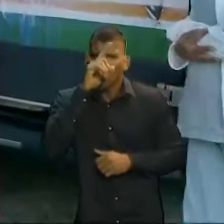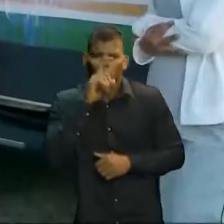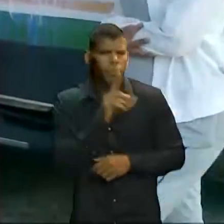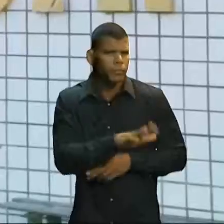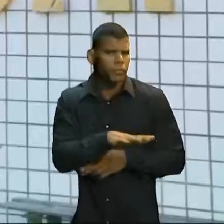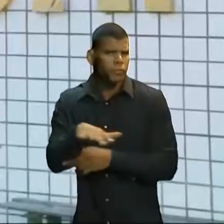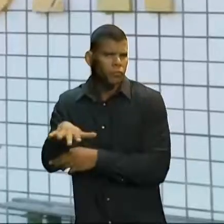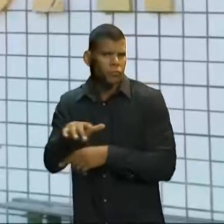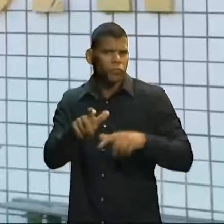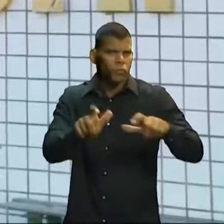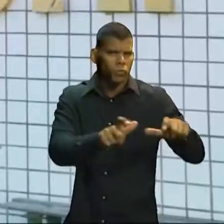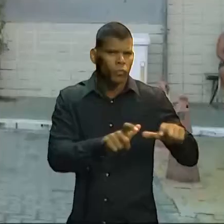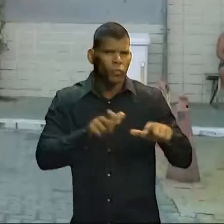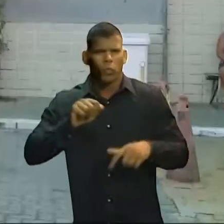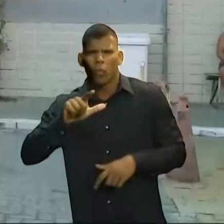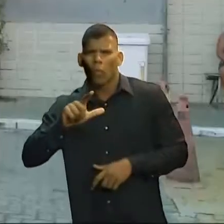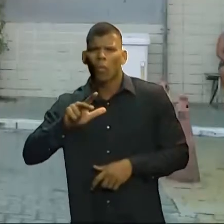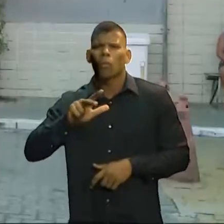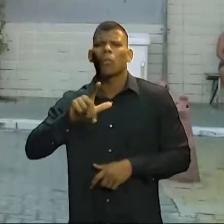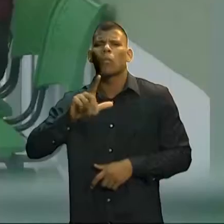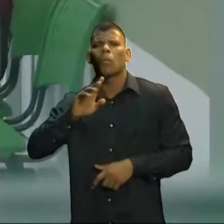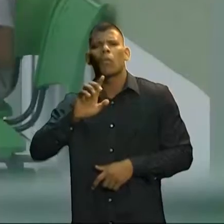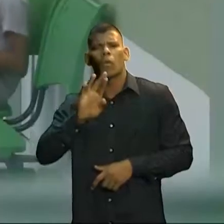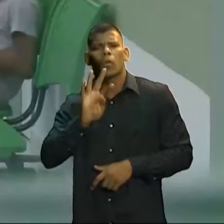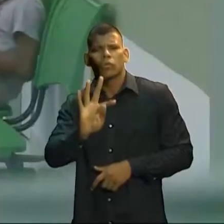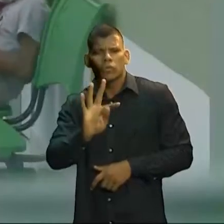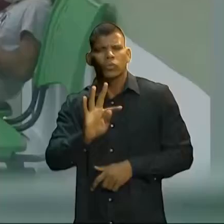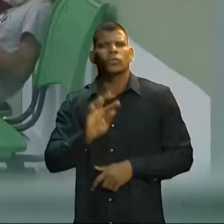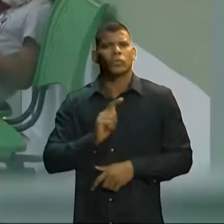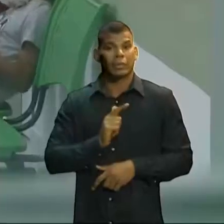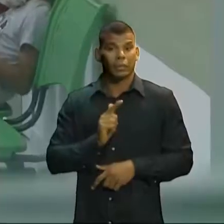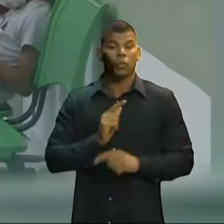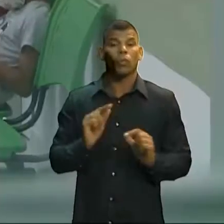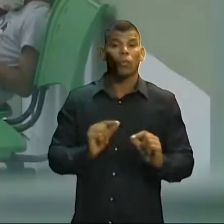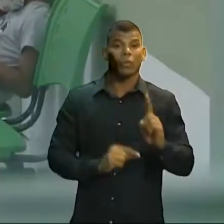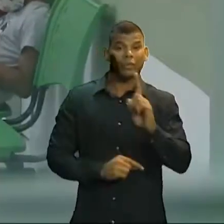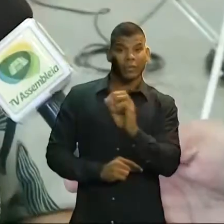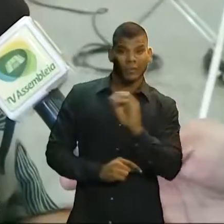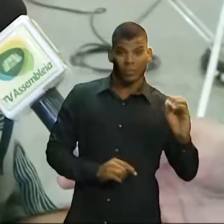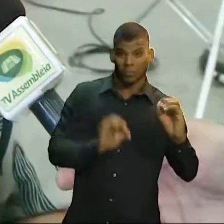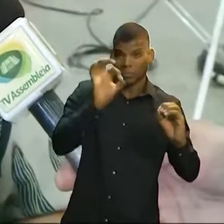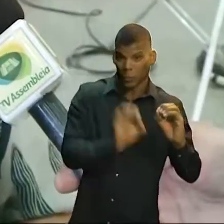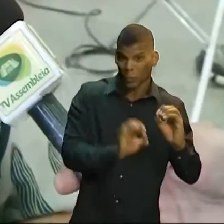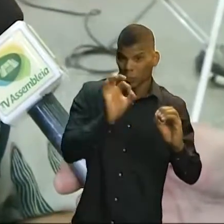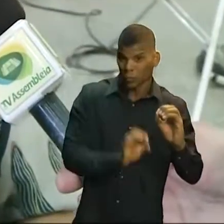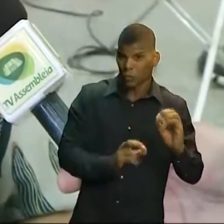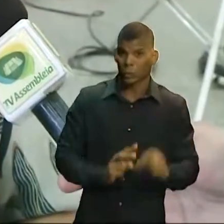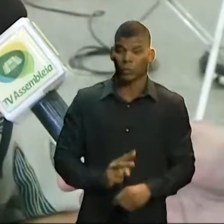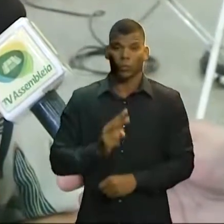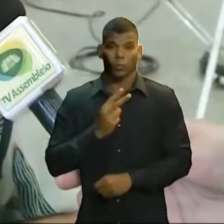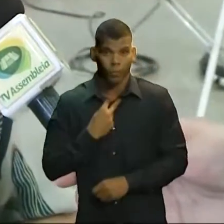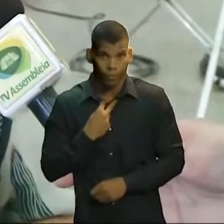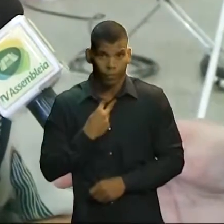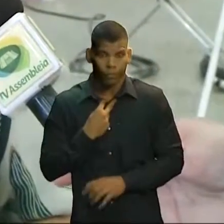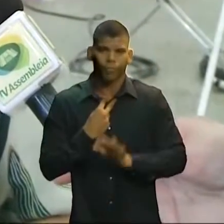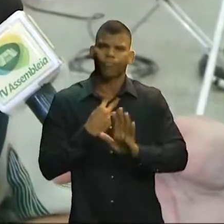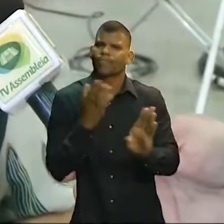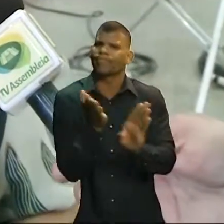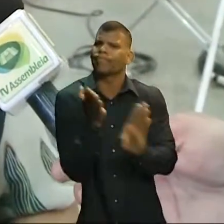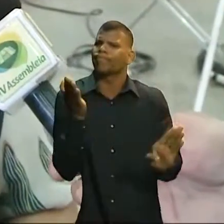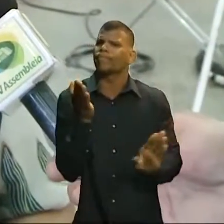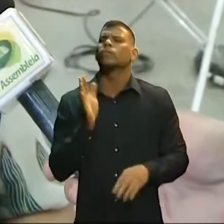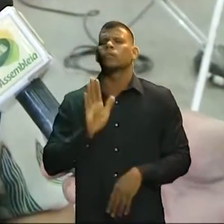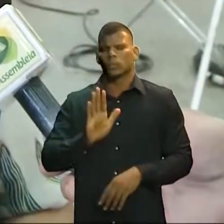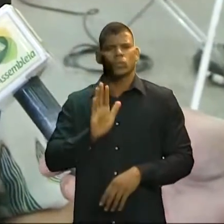de referência, como Albert Sabin e HGF, estão com 100% de ocupação. É por conta de toda essa situação que a